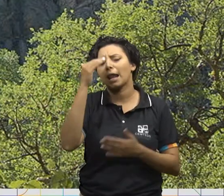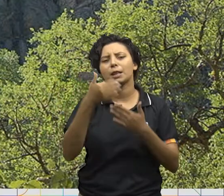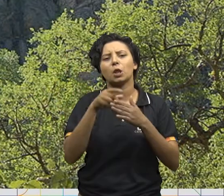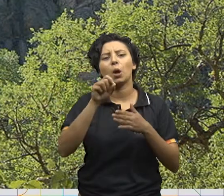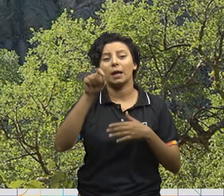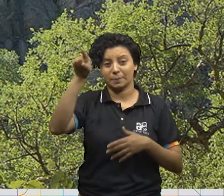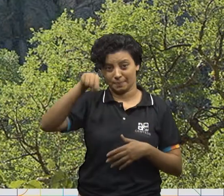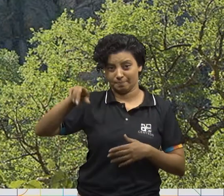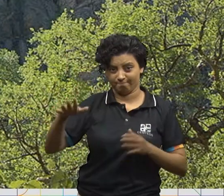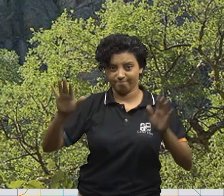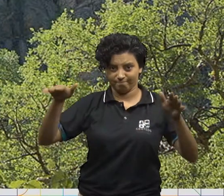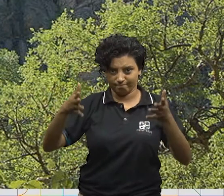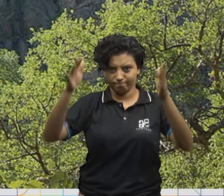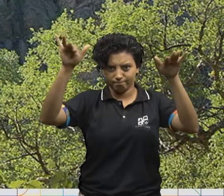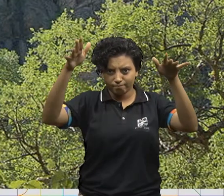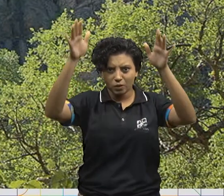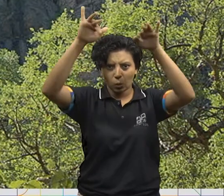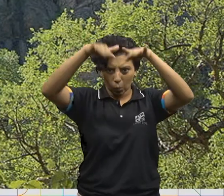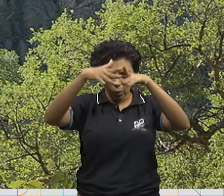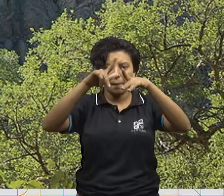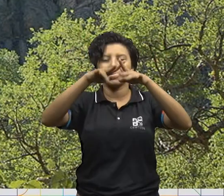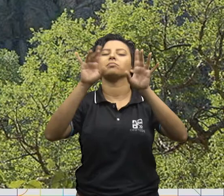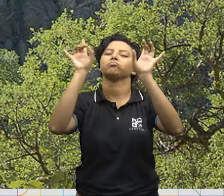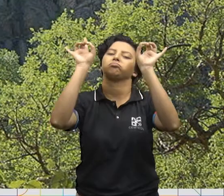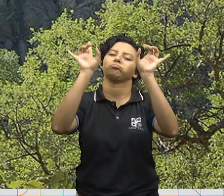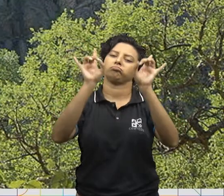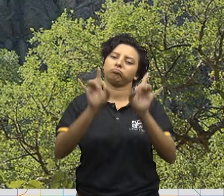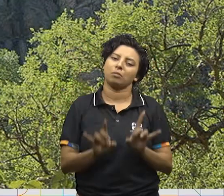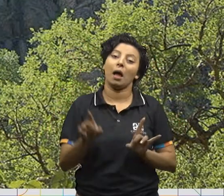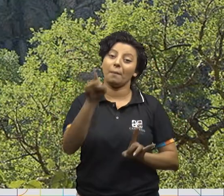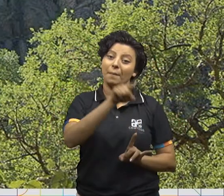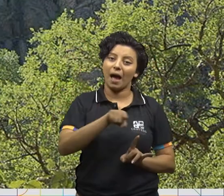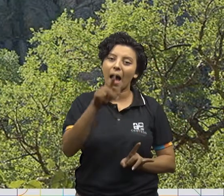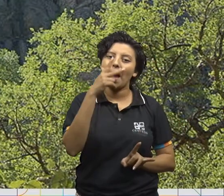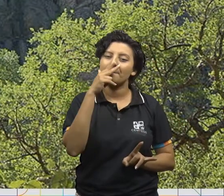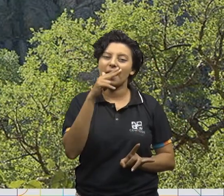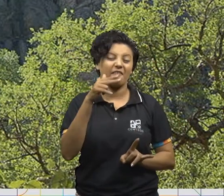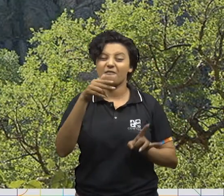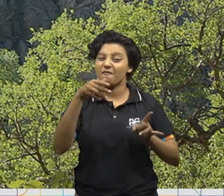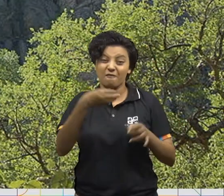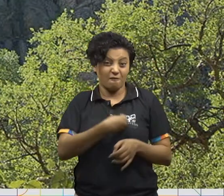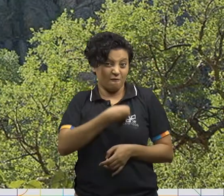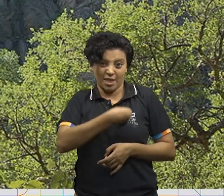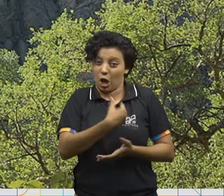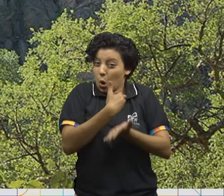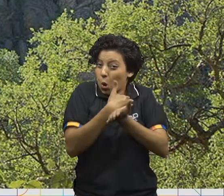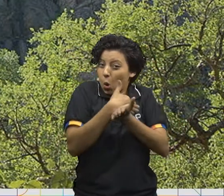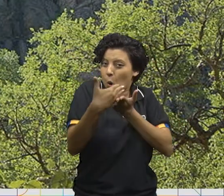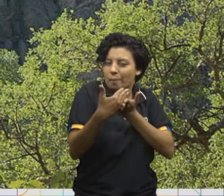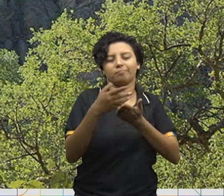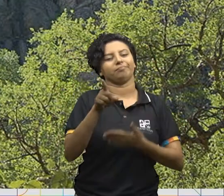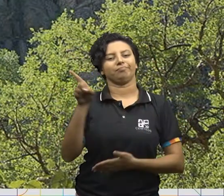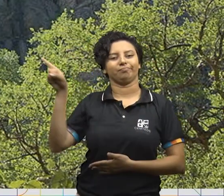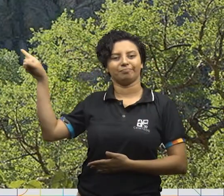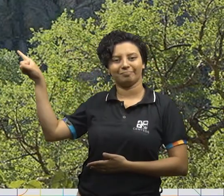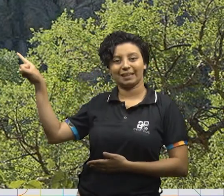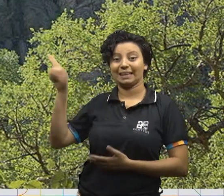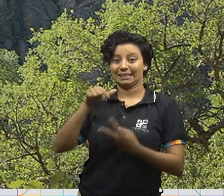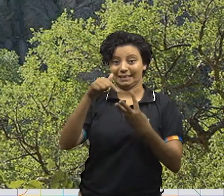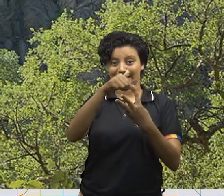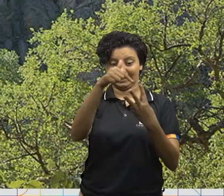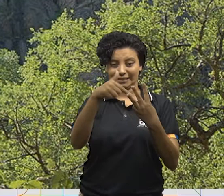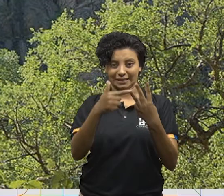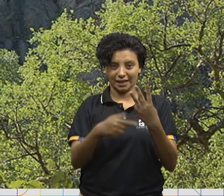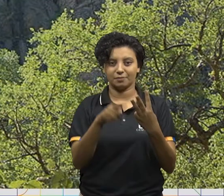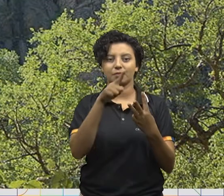lugar sagrado. Para eles, as colinas são o berço de toda a vida. Há 3 colinas no total: a